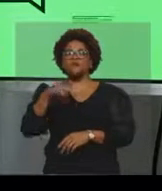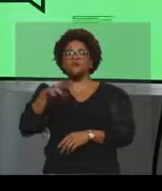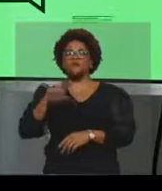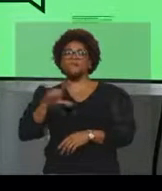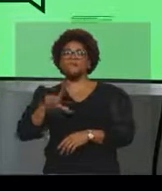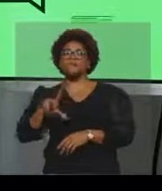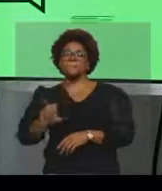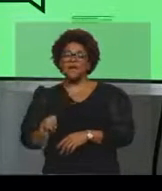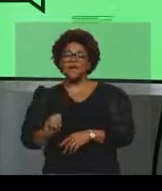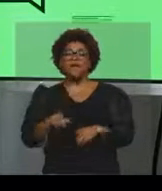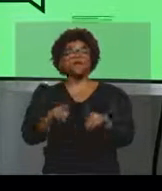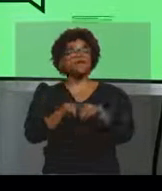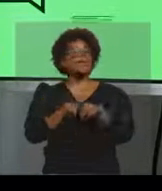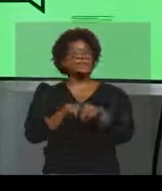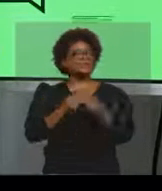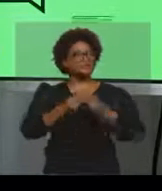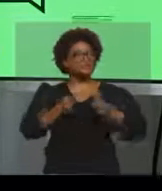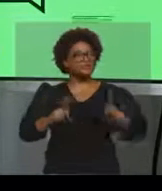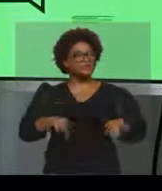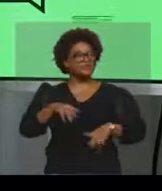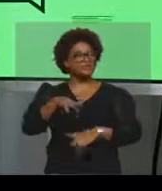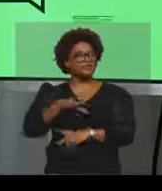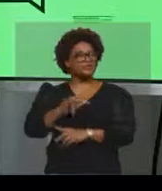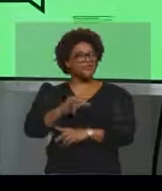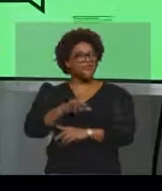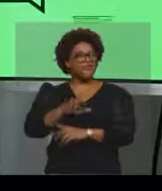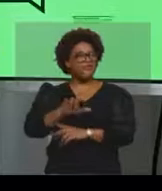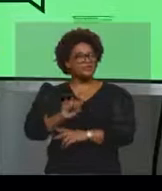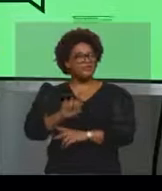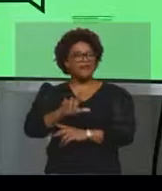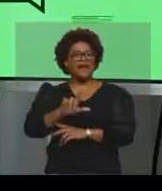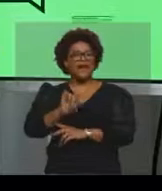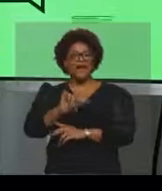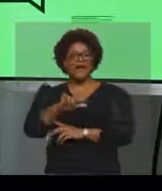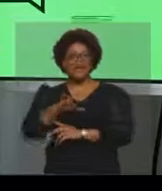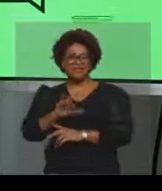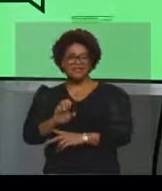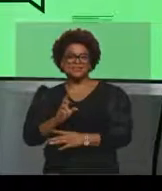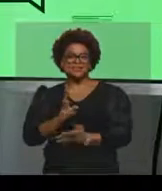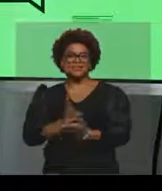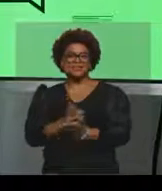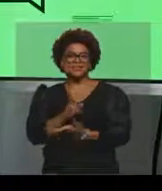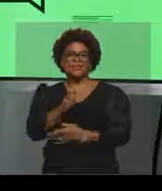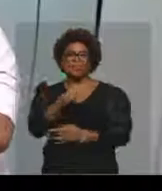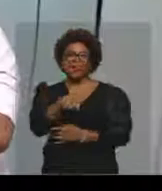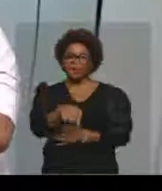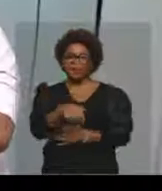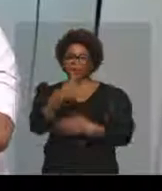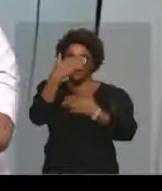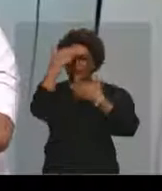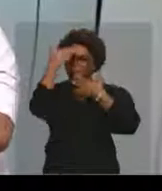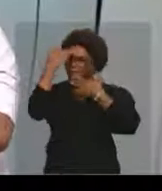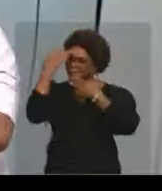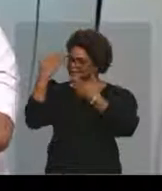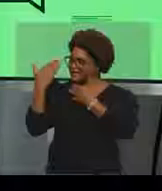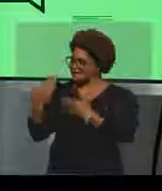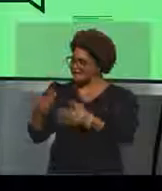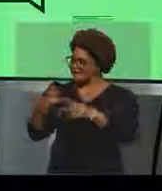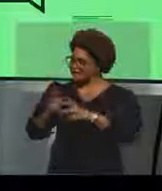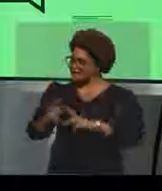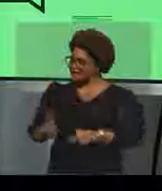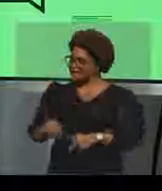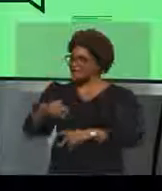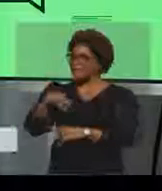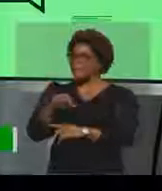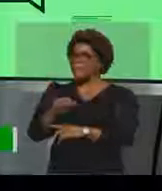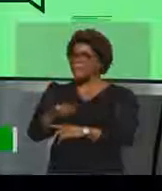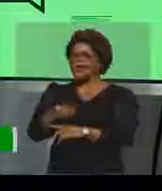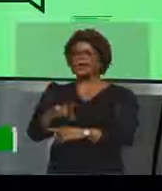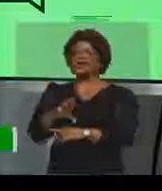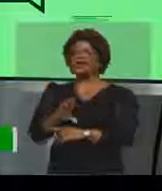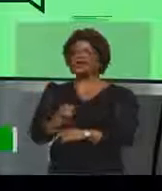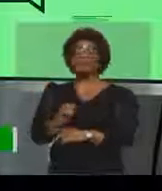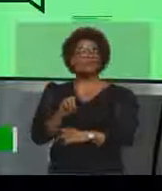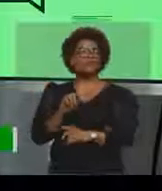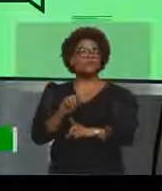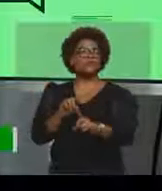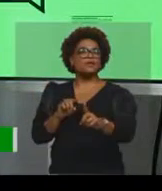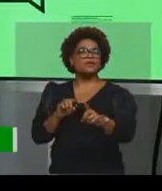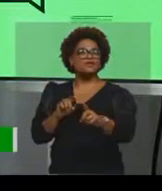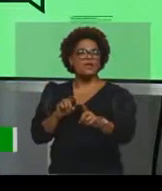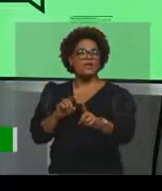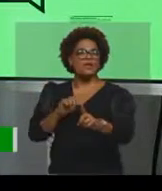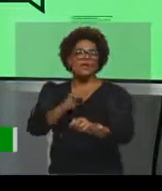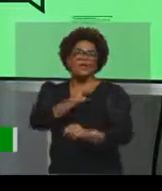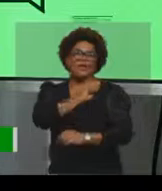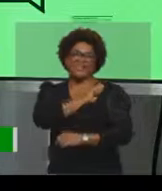professora Maria Alice, que continua com a gente. Eu agradeço a presença do professor Magno e você, estudante, já sabe, é